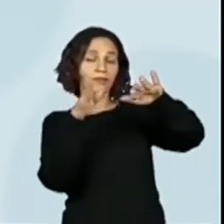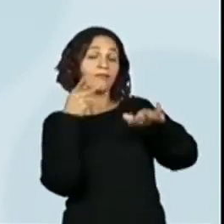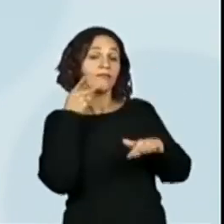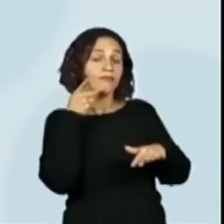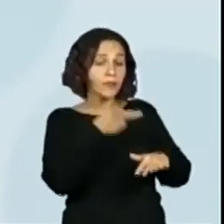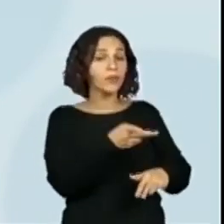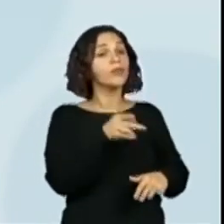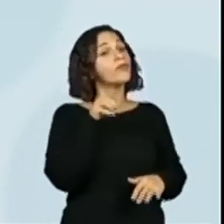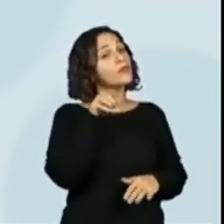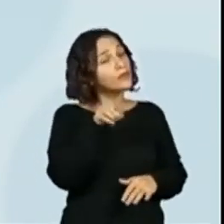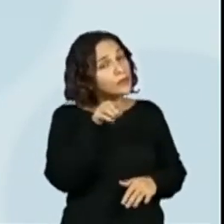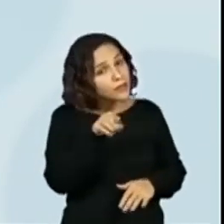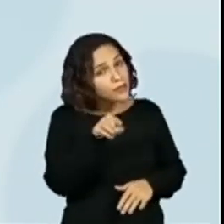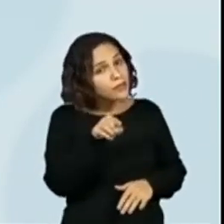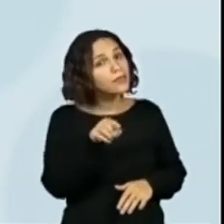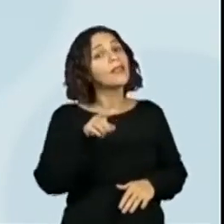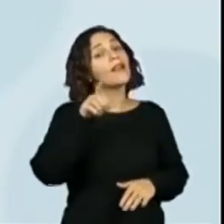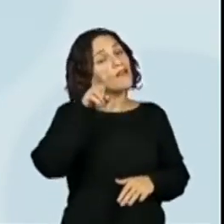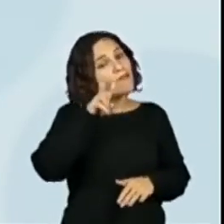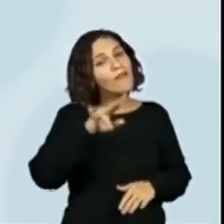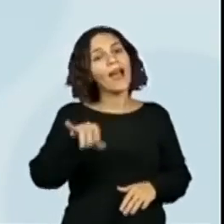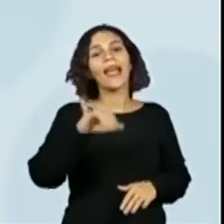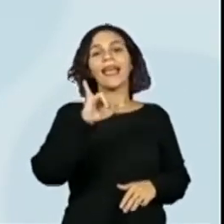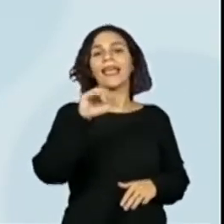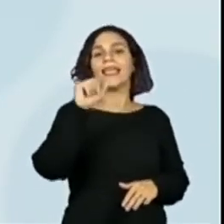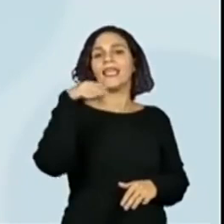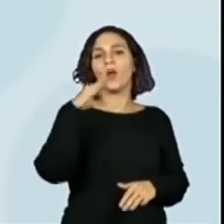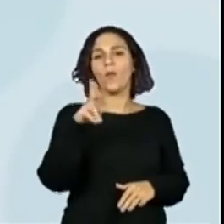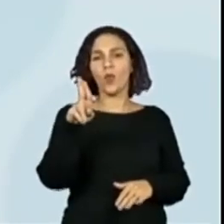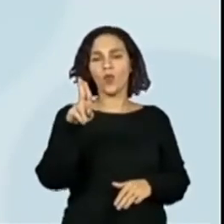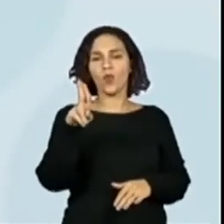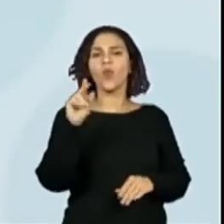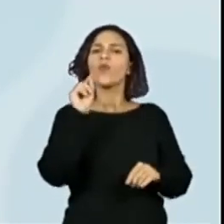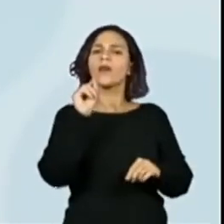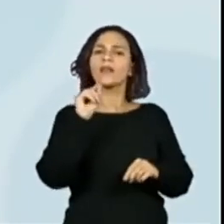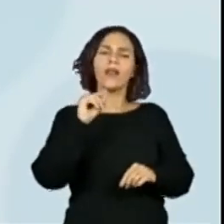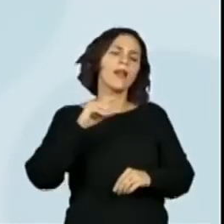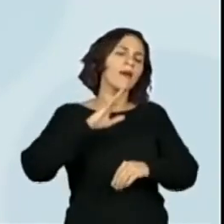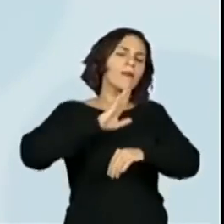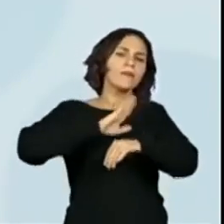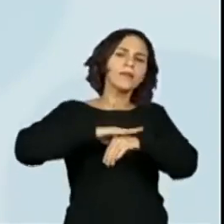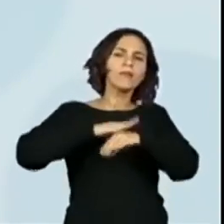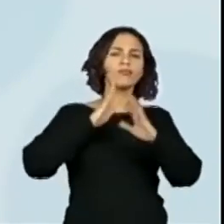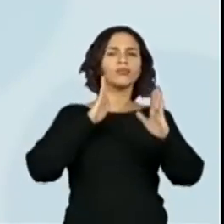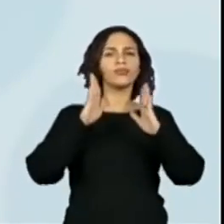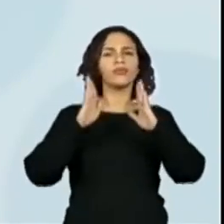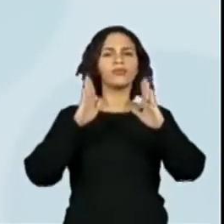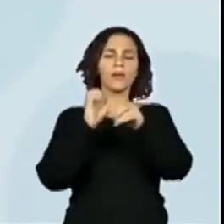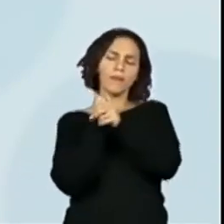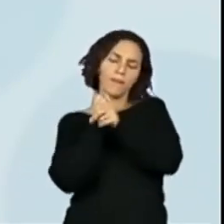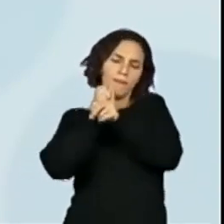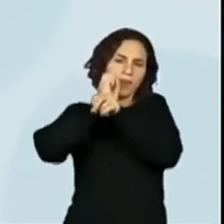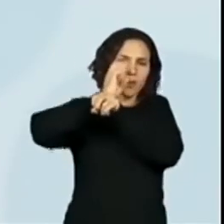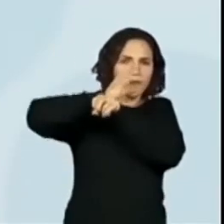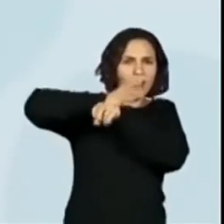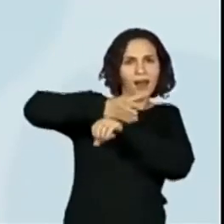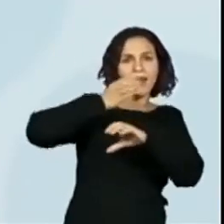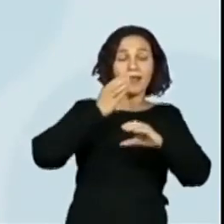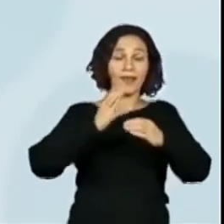tu serás Inhambu, para cantar nos diversos tempos da noite de madrugada.